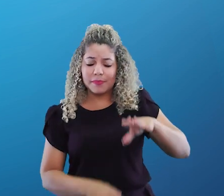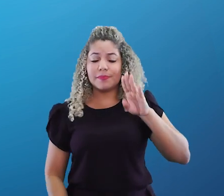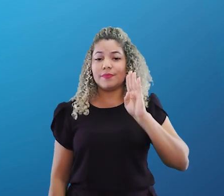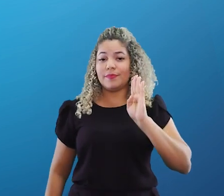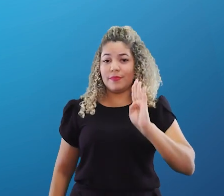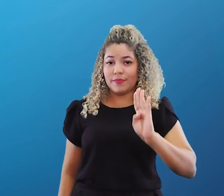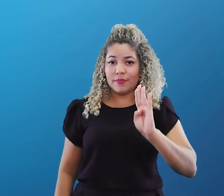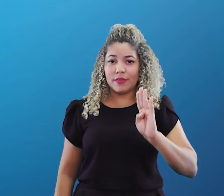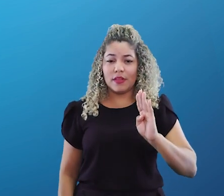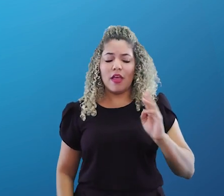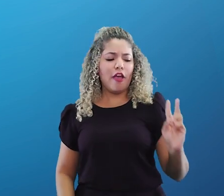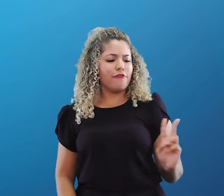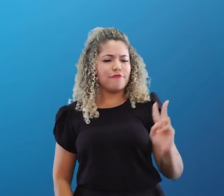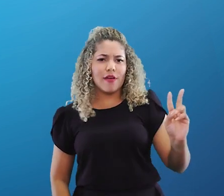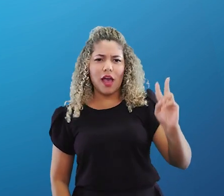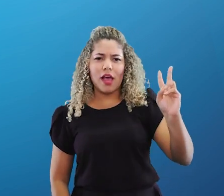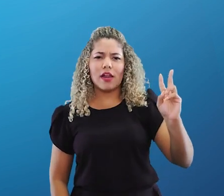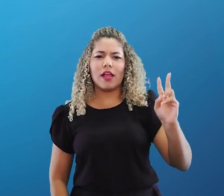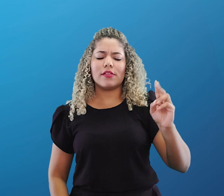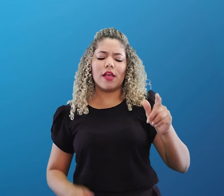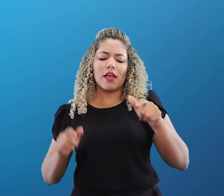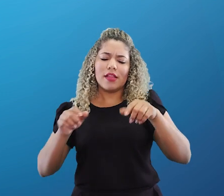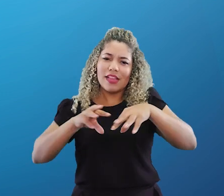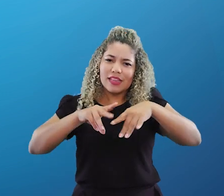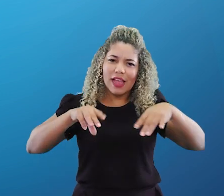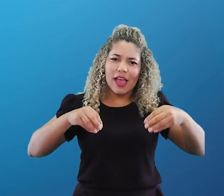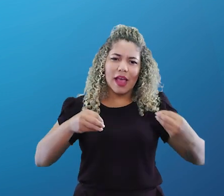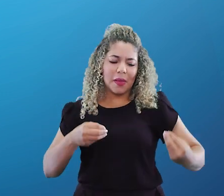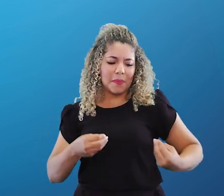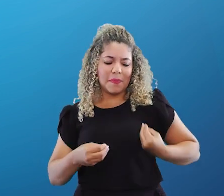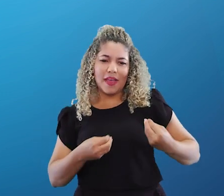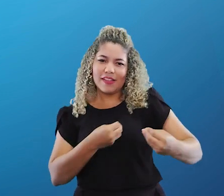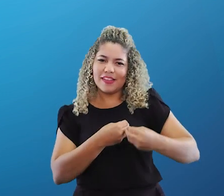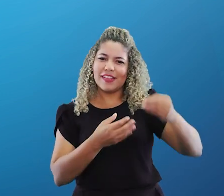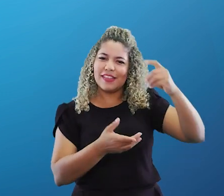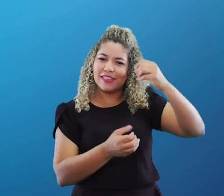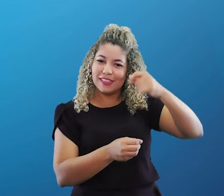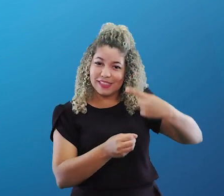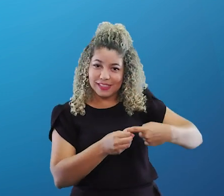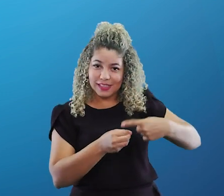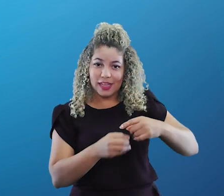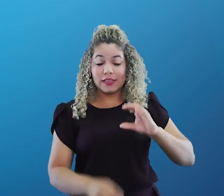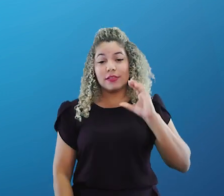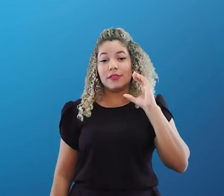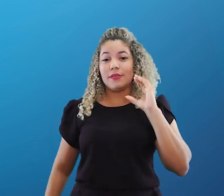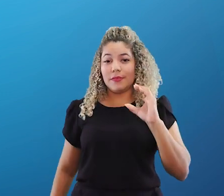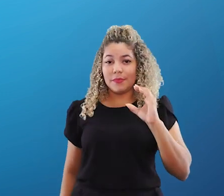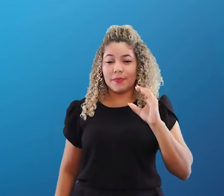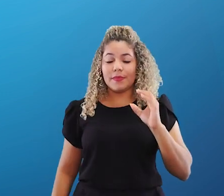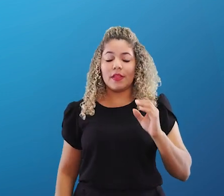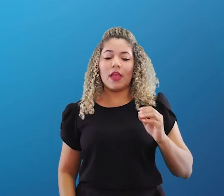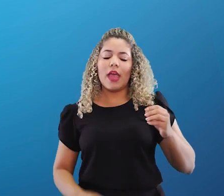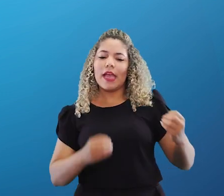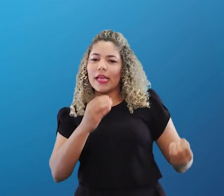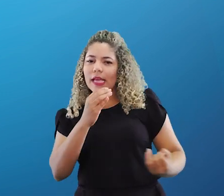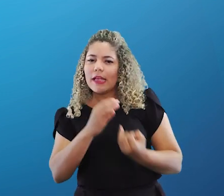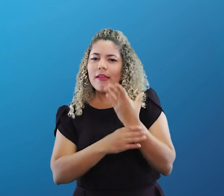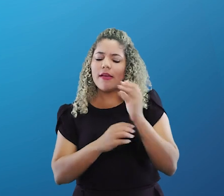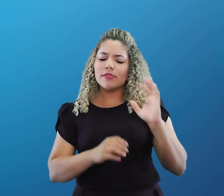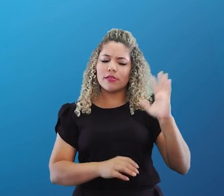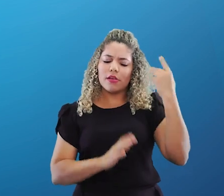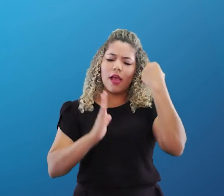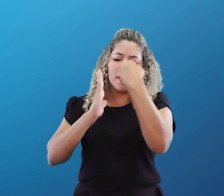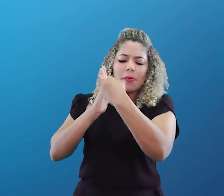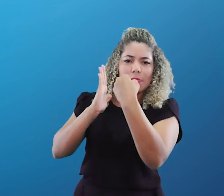B. A valorização dos lotes localizados nas zonas centrais. C. A implementação de ações de